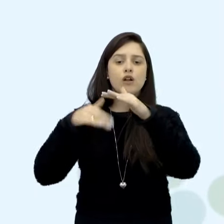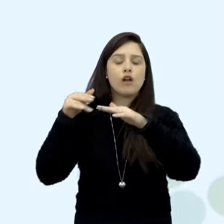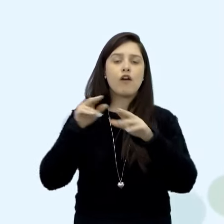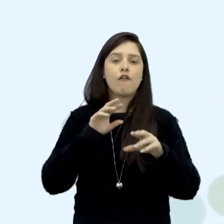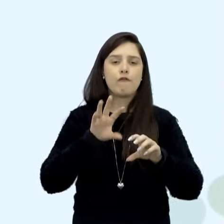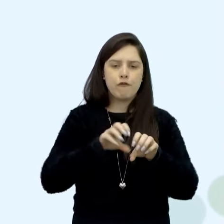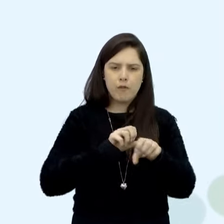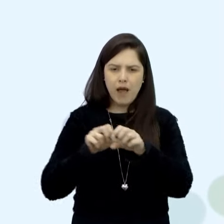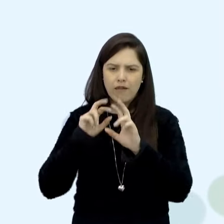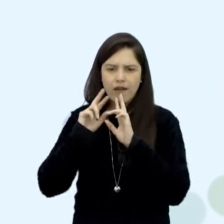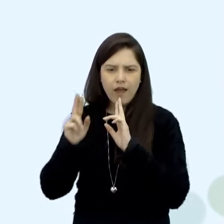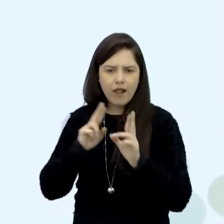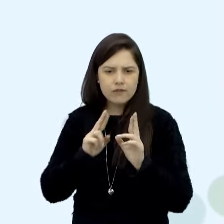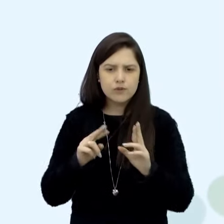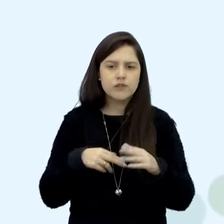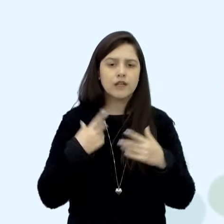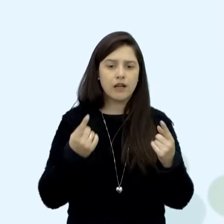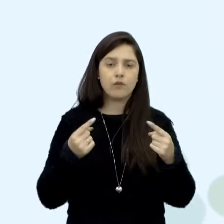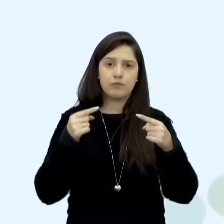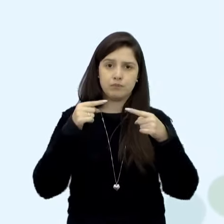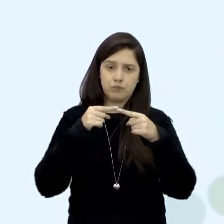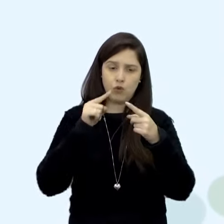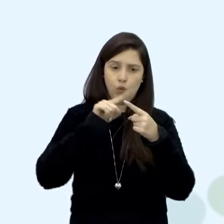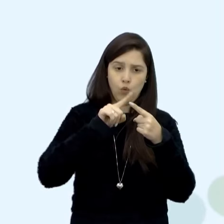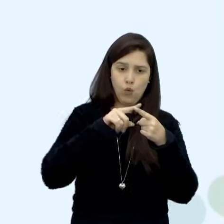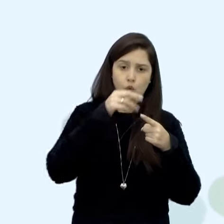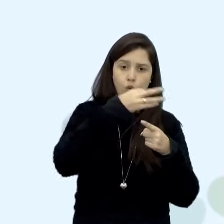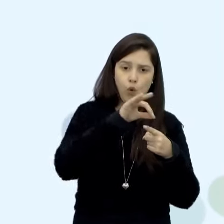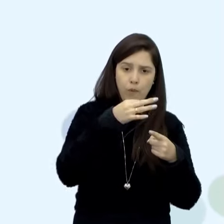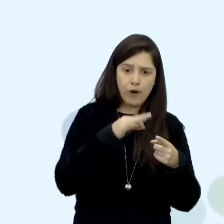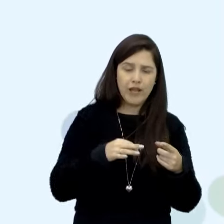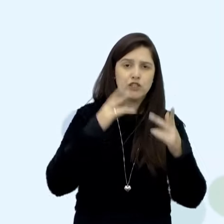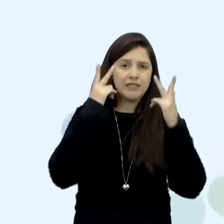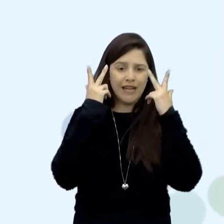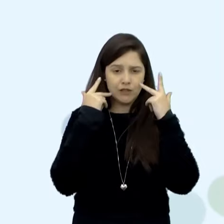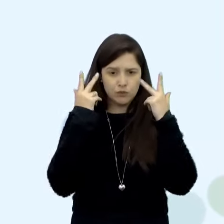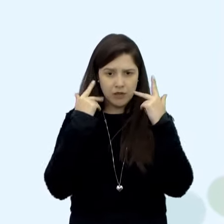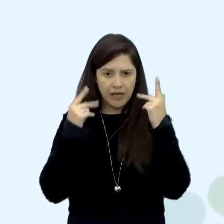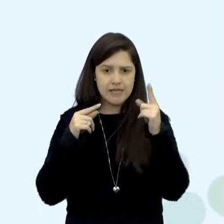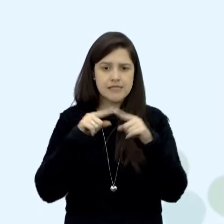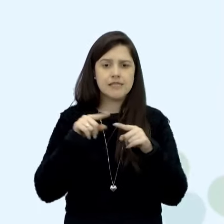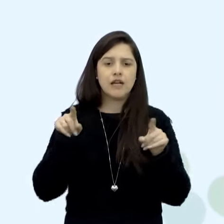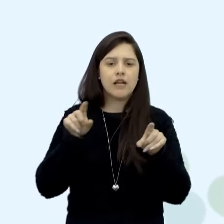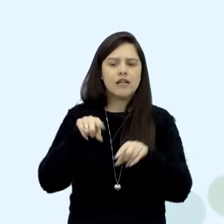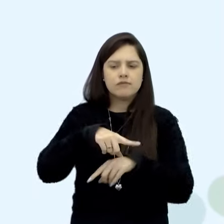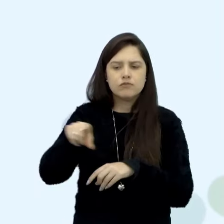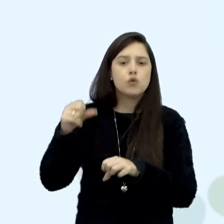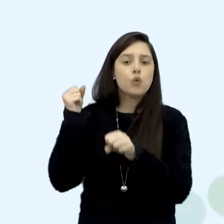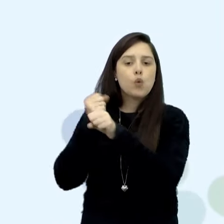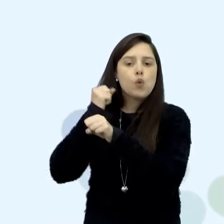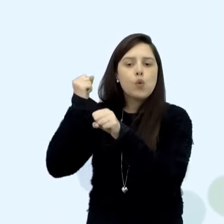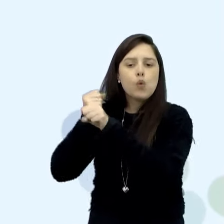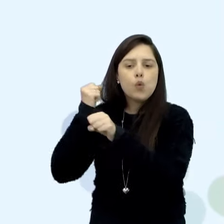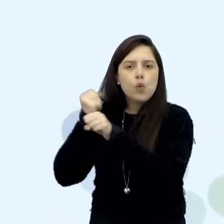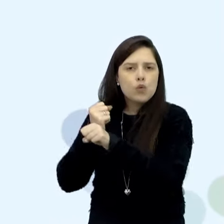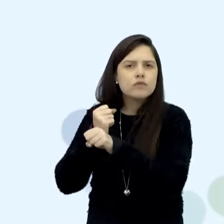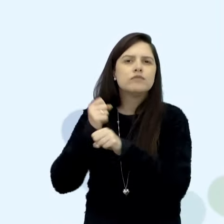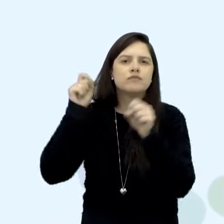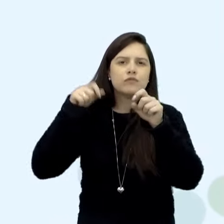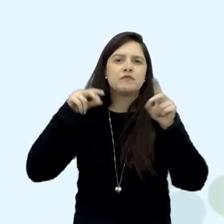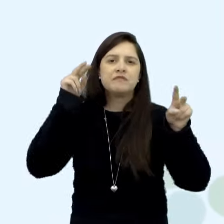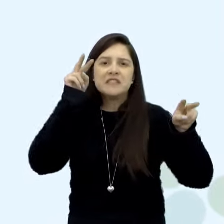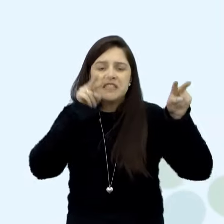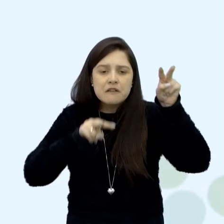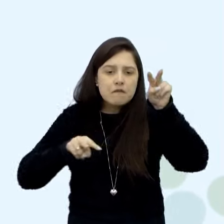pelas relações entre os componentes naturais, aqueles construídos aí, sendo